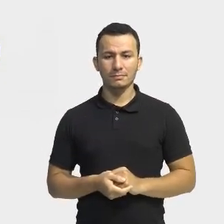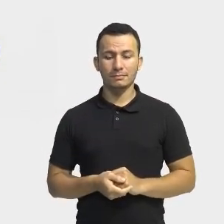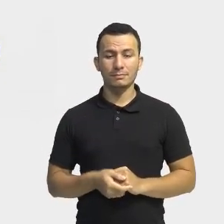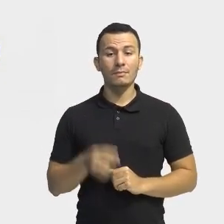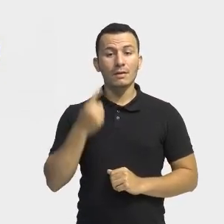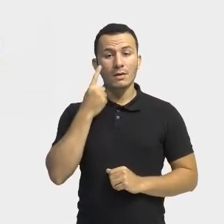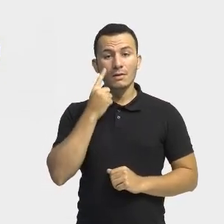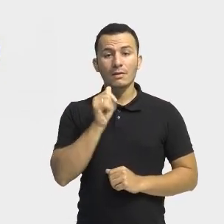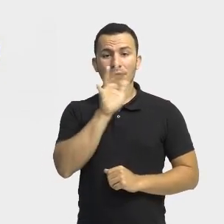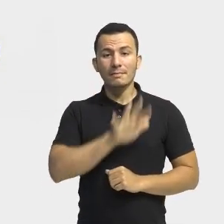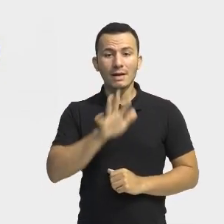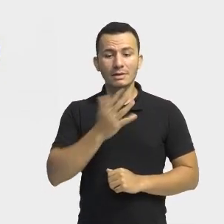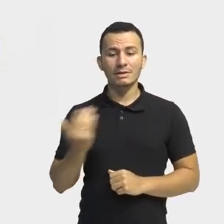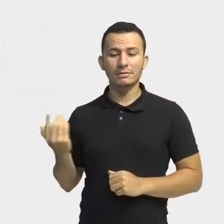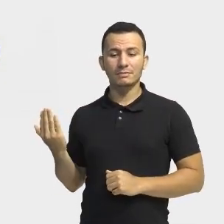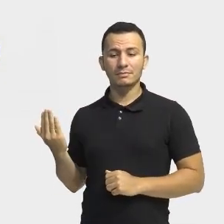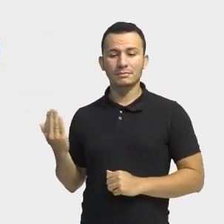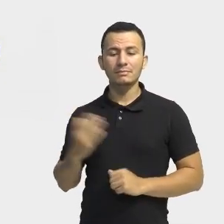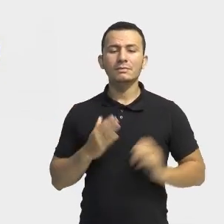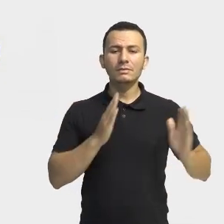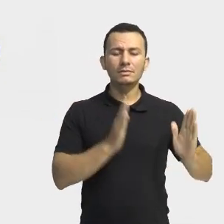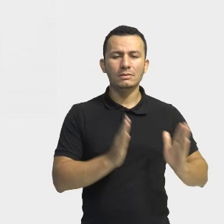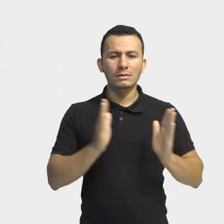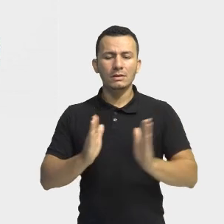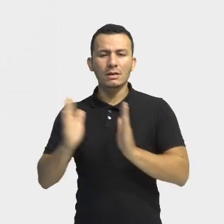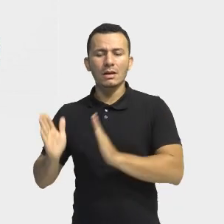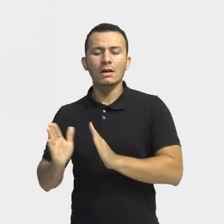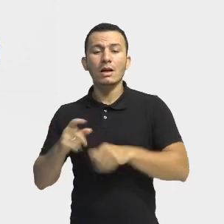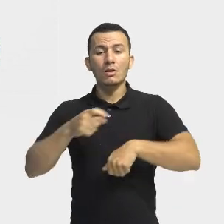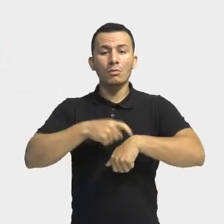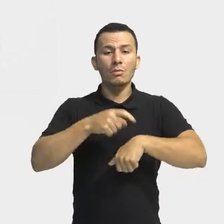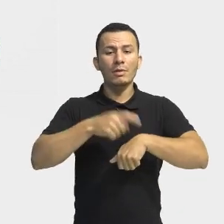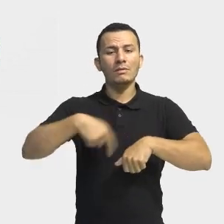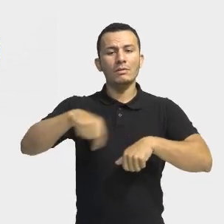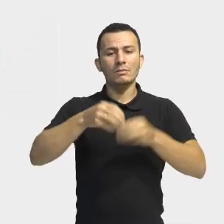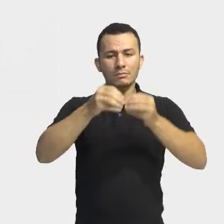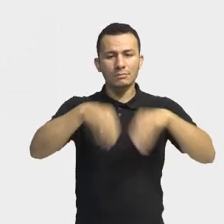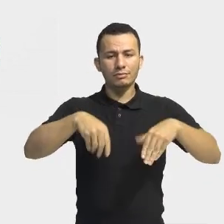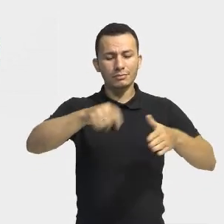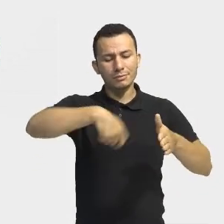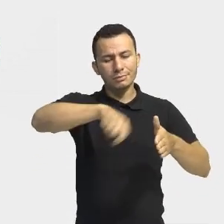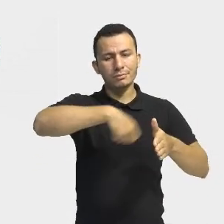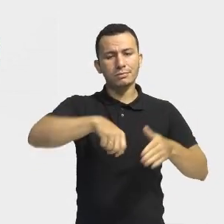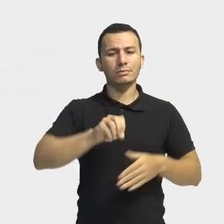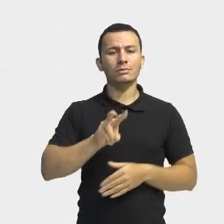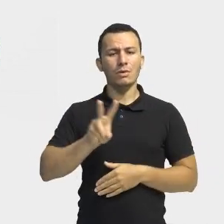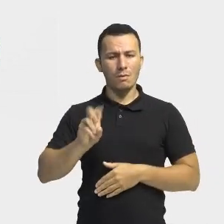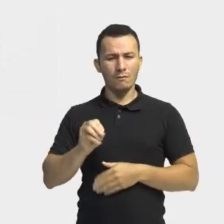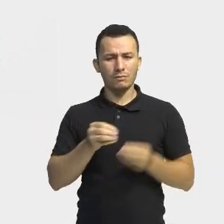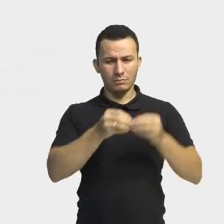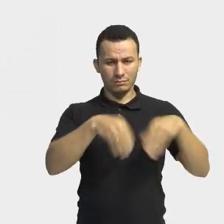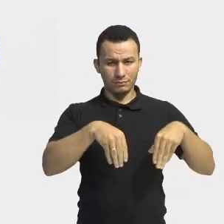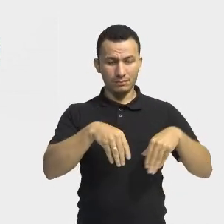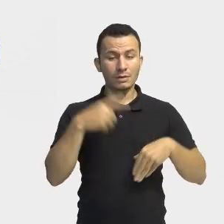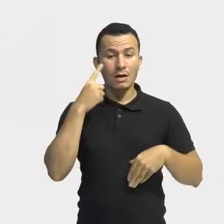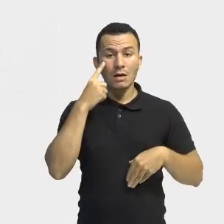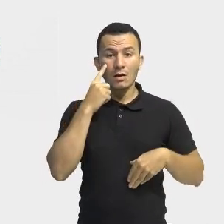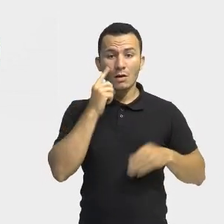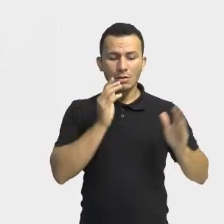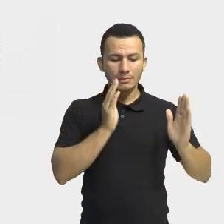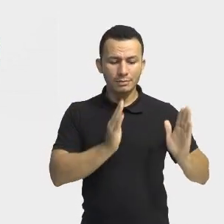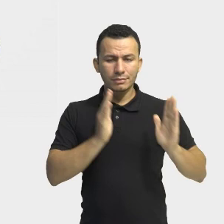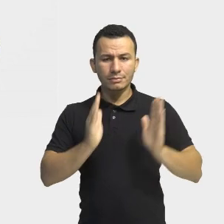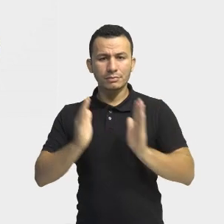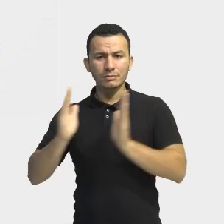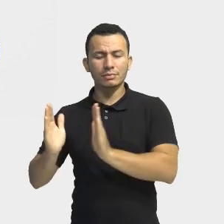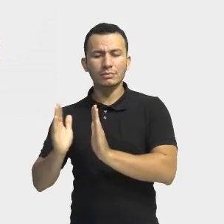A figura a seguir mostra um processo ocorrendo durante a fritura de um ovo. Observe bem aí a imagem. E aí ele quer